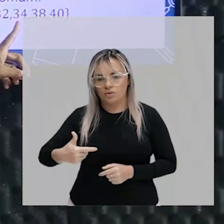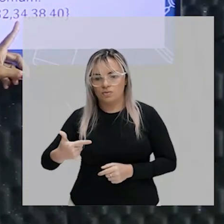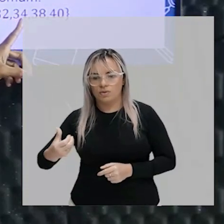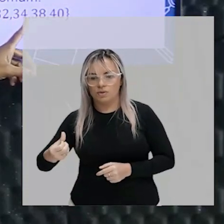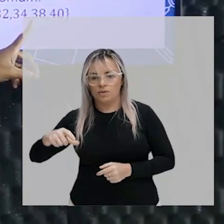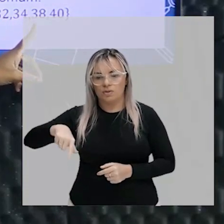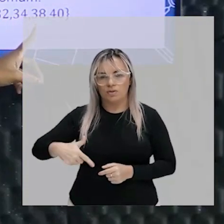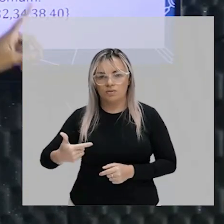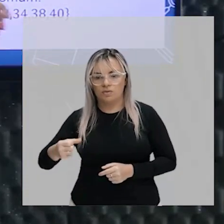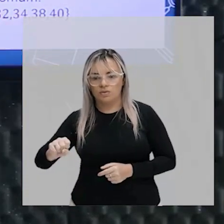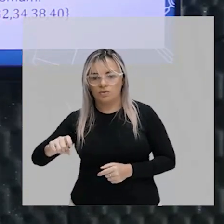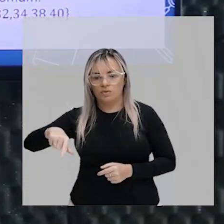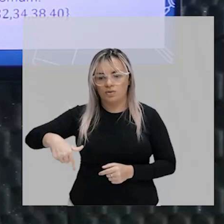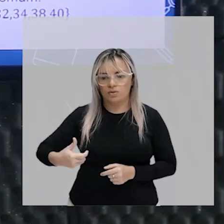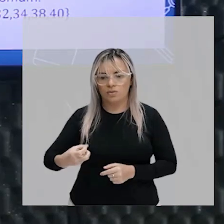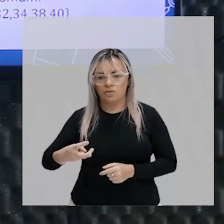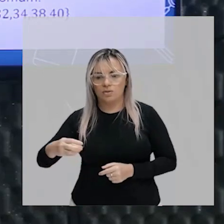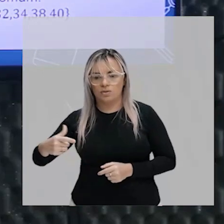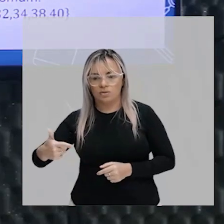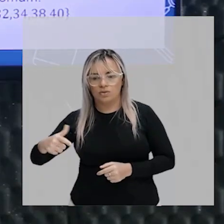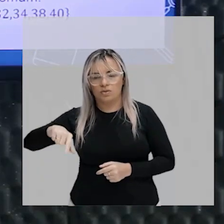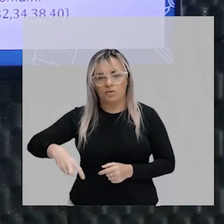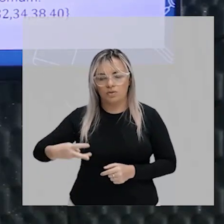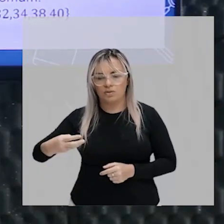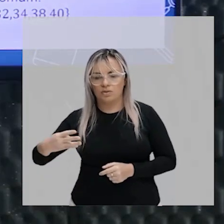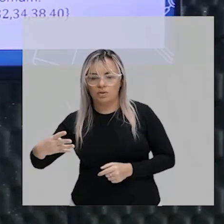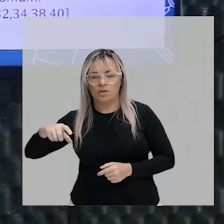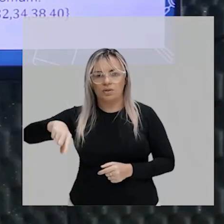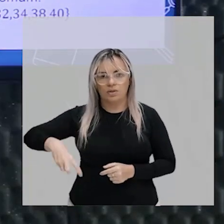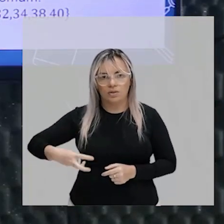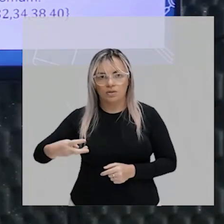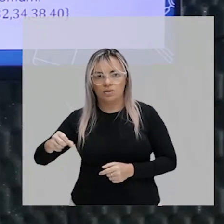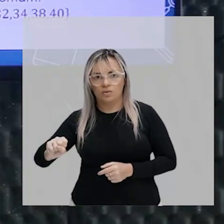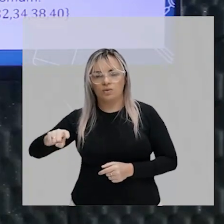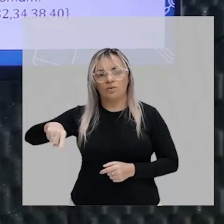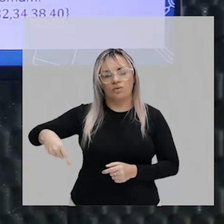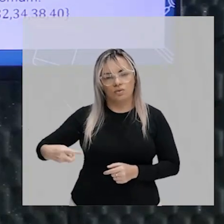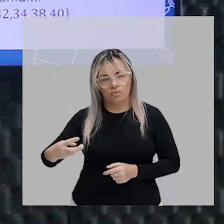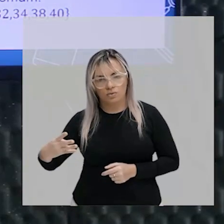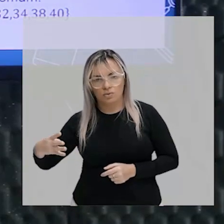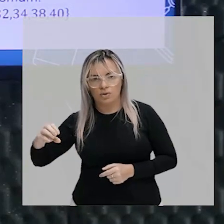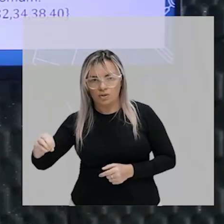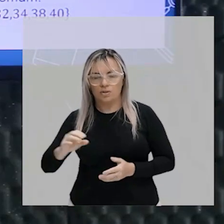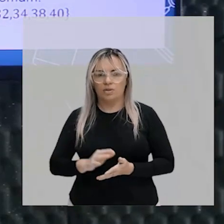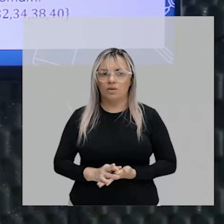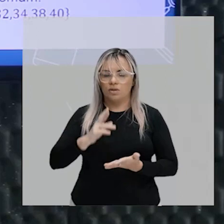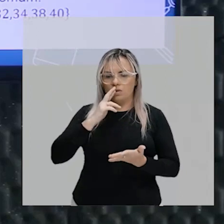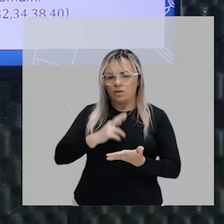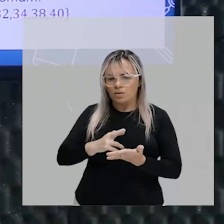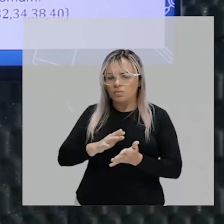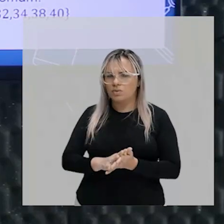34 38 e 40 pronto respondi minha questão parou por aqui